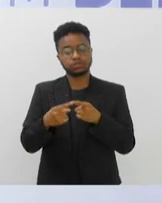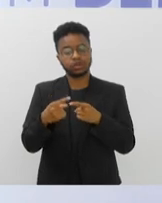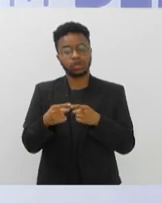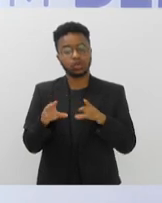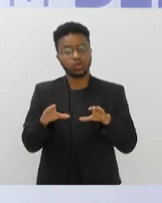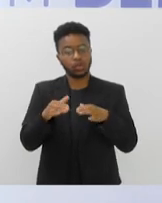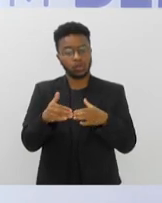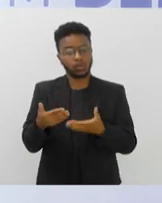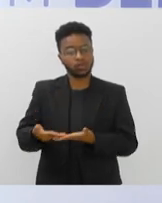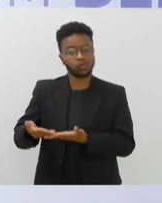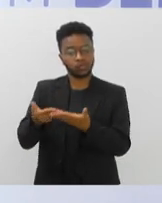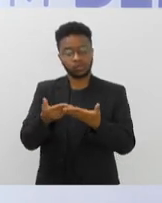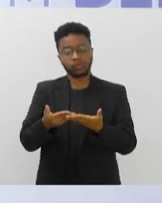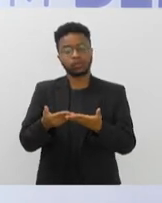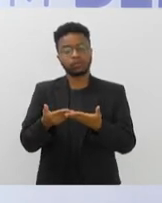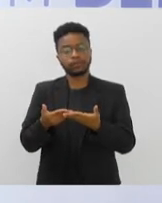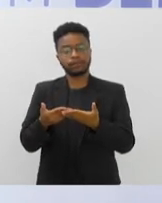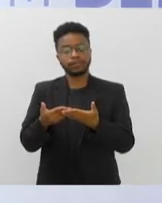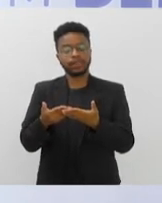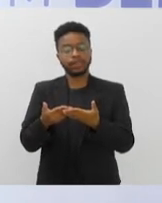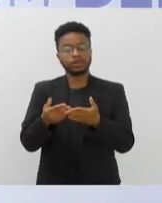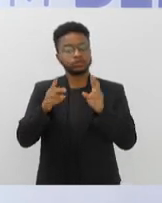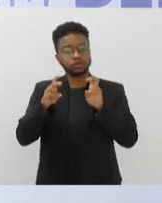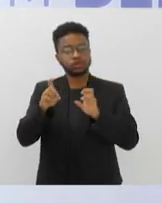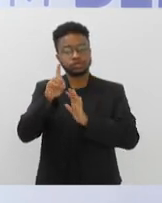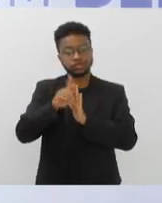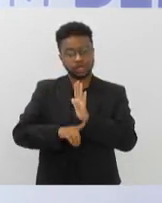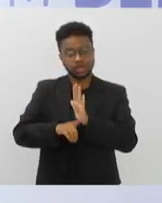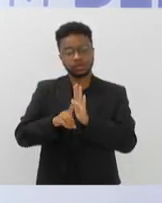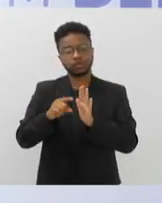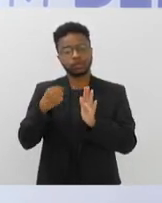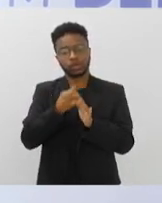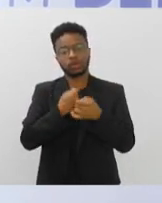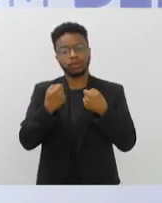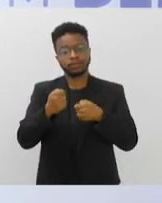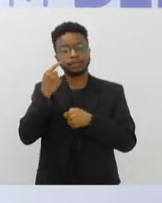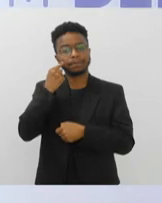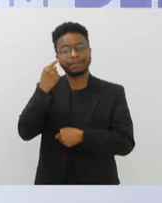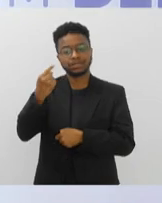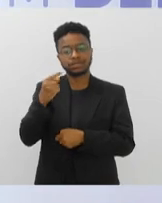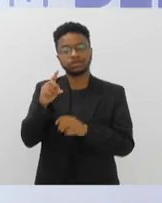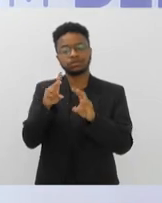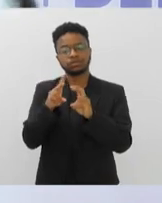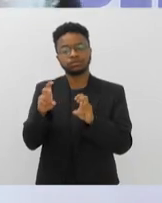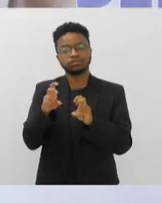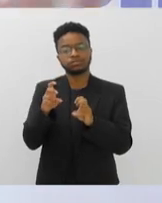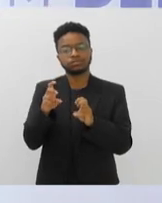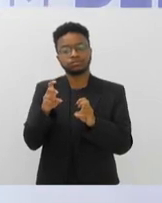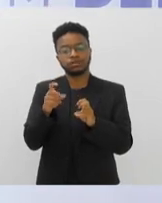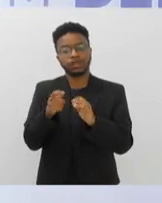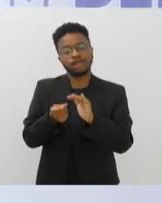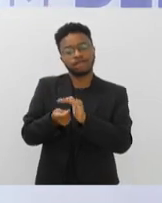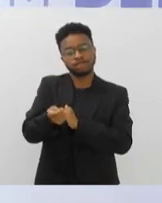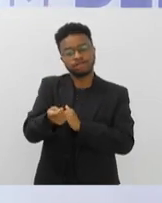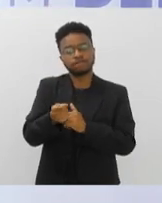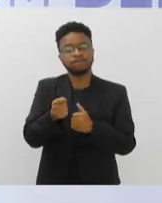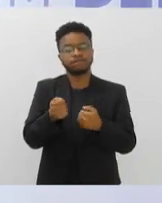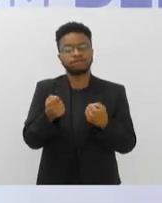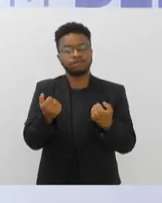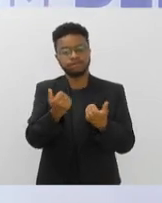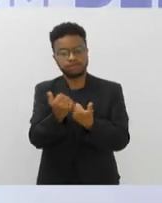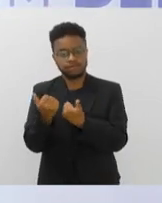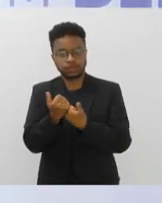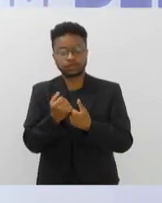direitos de fusos e coletivos que nós temos que pensar né Nós estamos falando aqui de cofinanciamento nós ouvimos aqui várias falas de